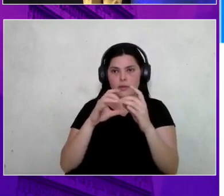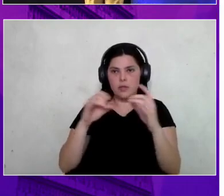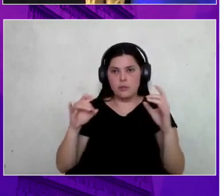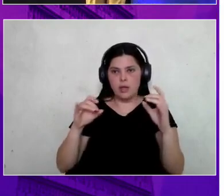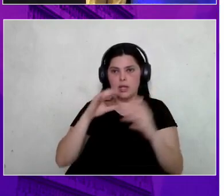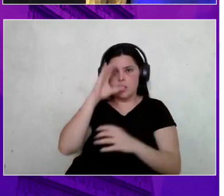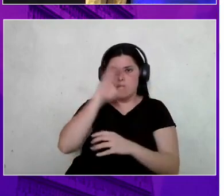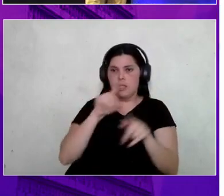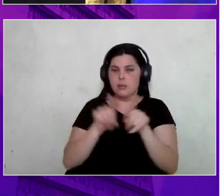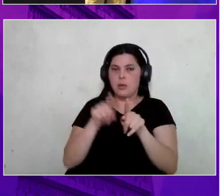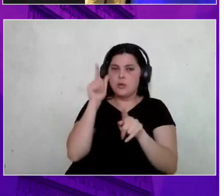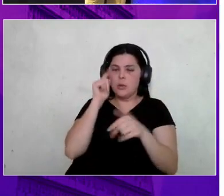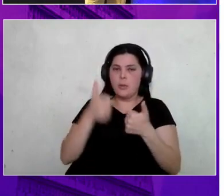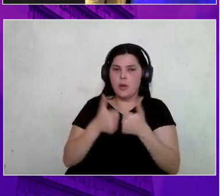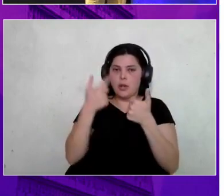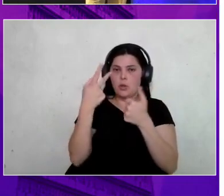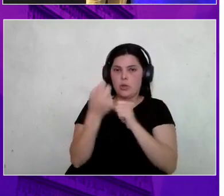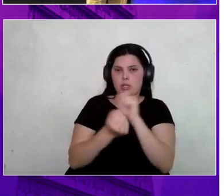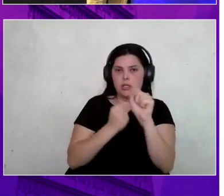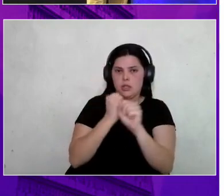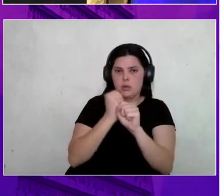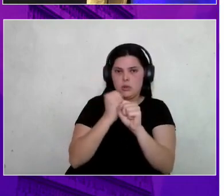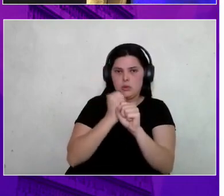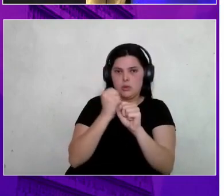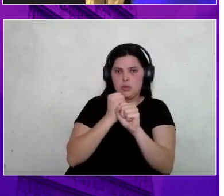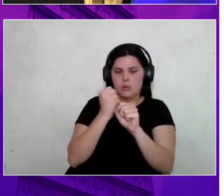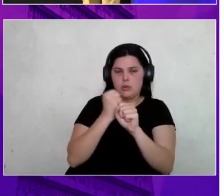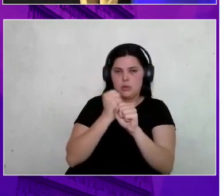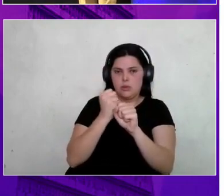esses 2 anos da aplicação no ar, né?